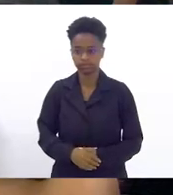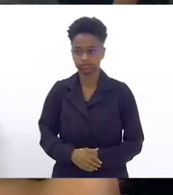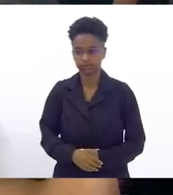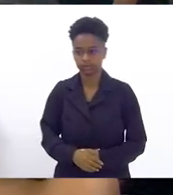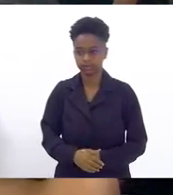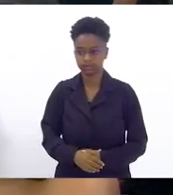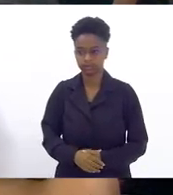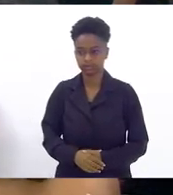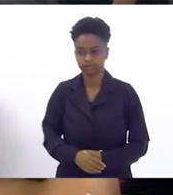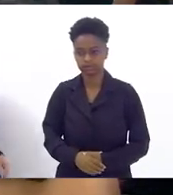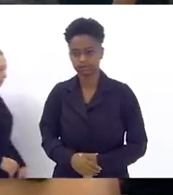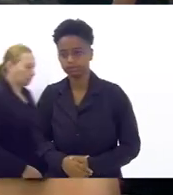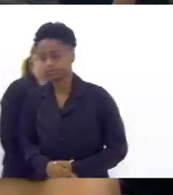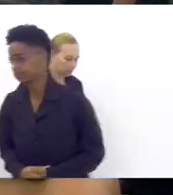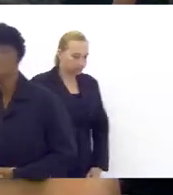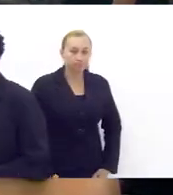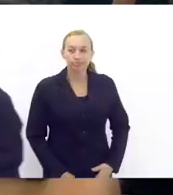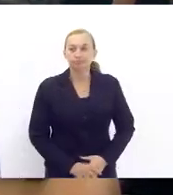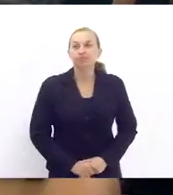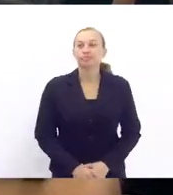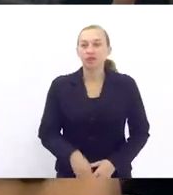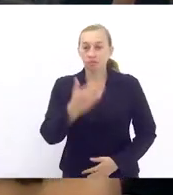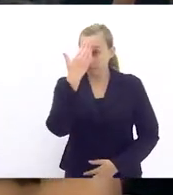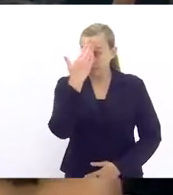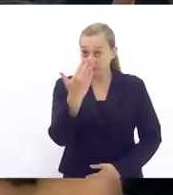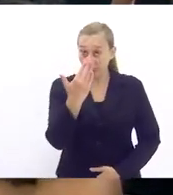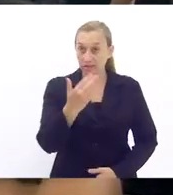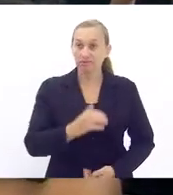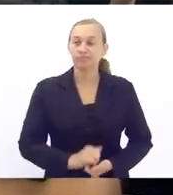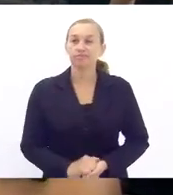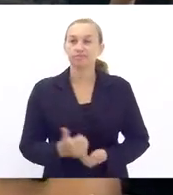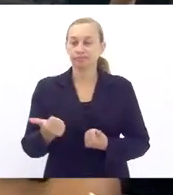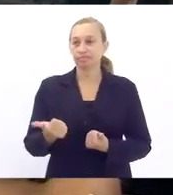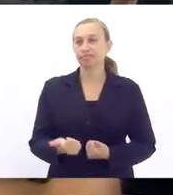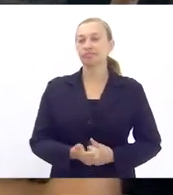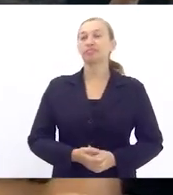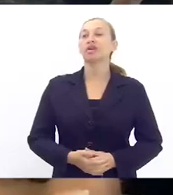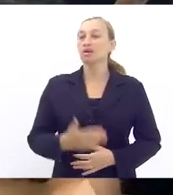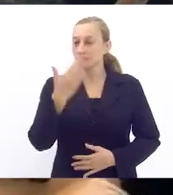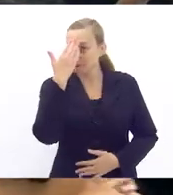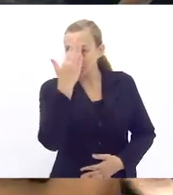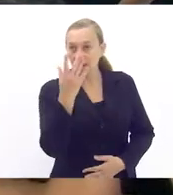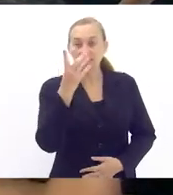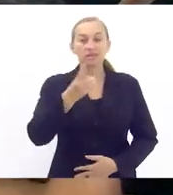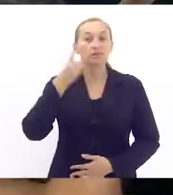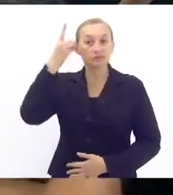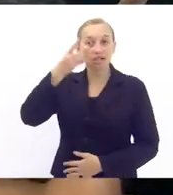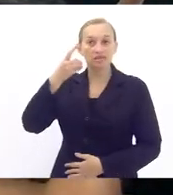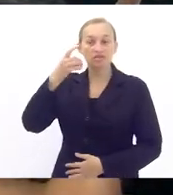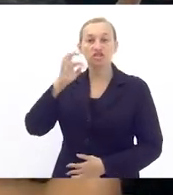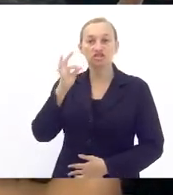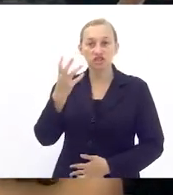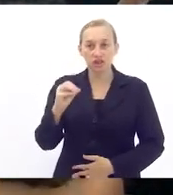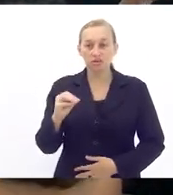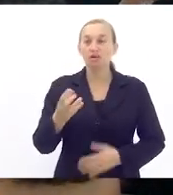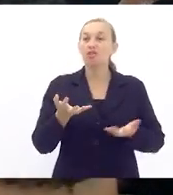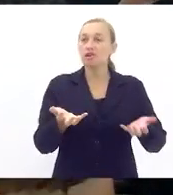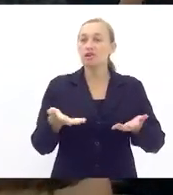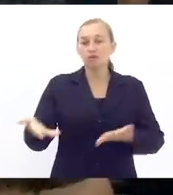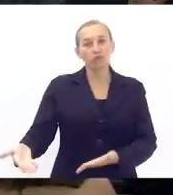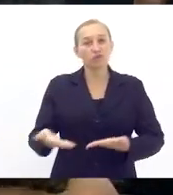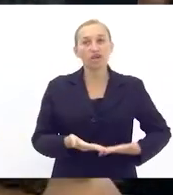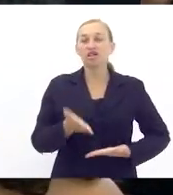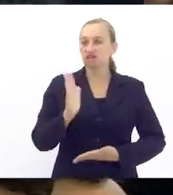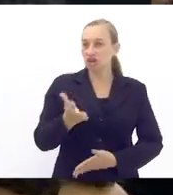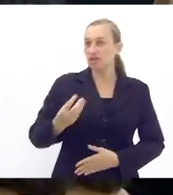um pouco com vocês também tamo junto gente muito obrigado e conte sempre comigo obrigado eu queria convidar se